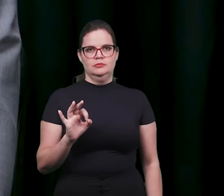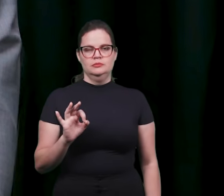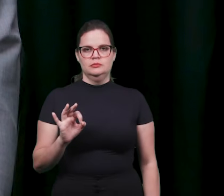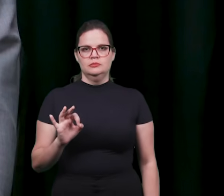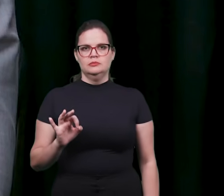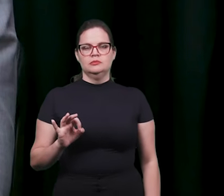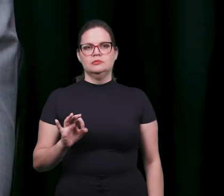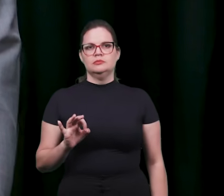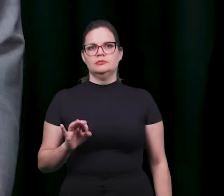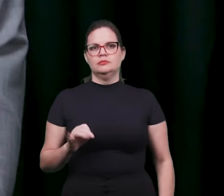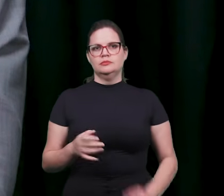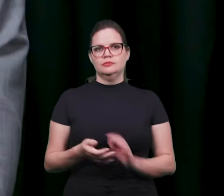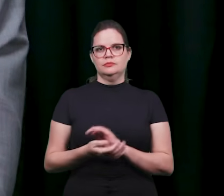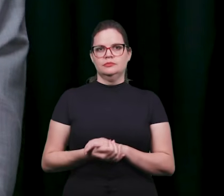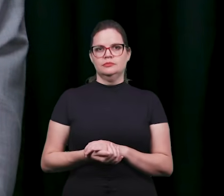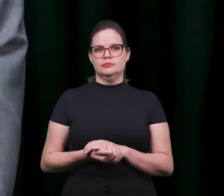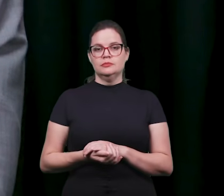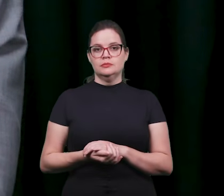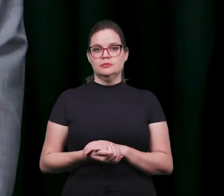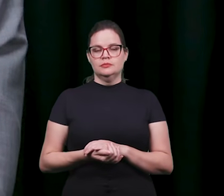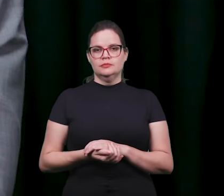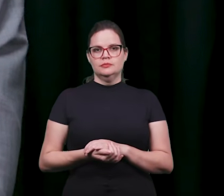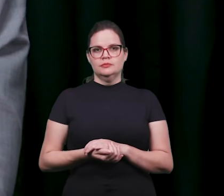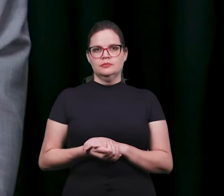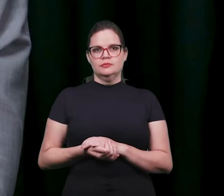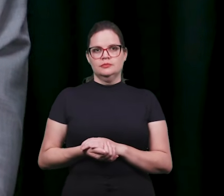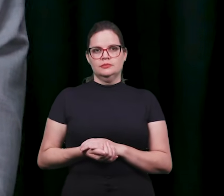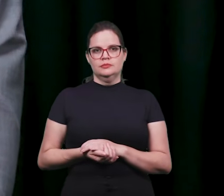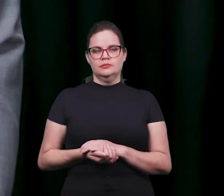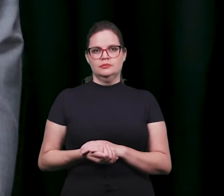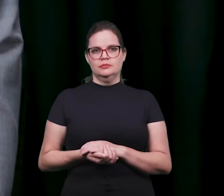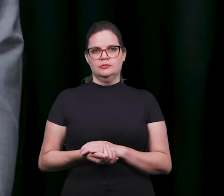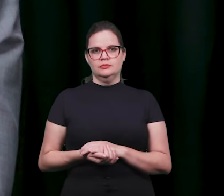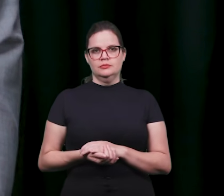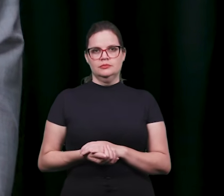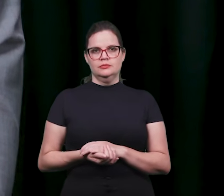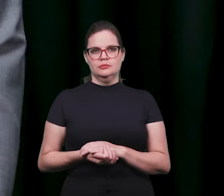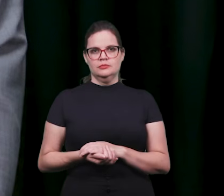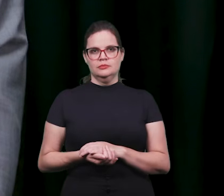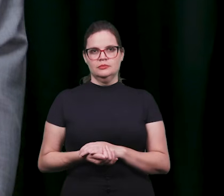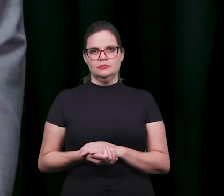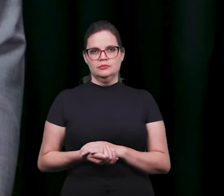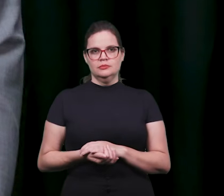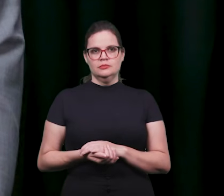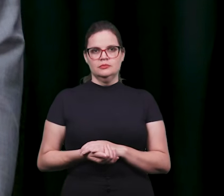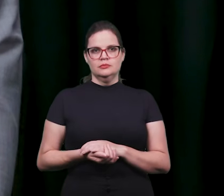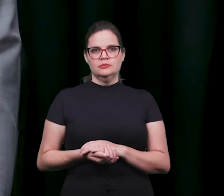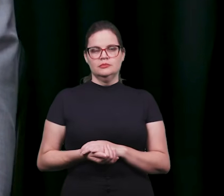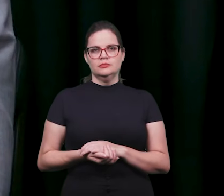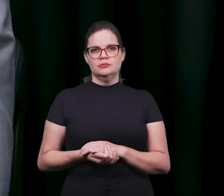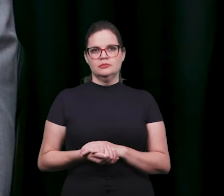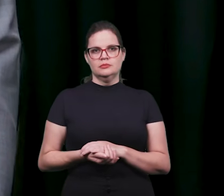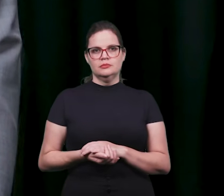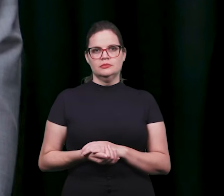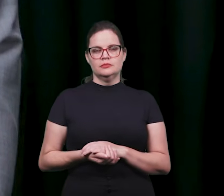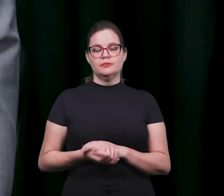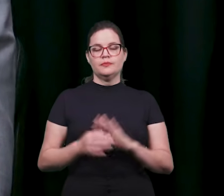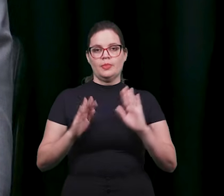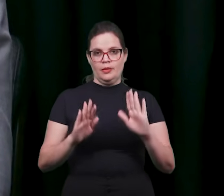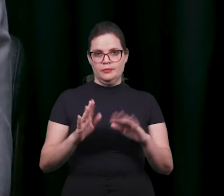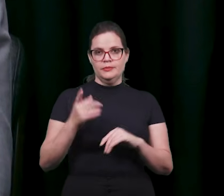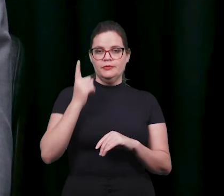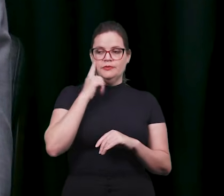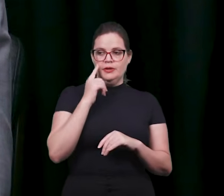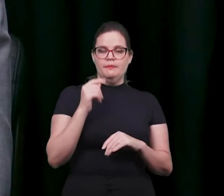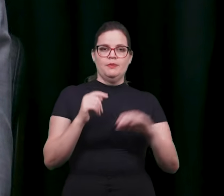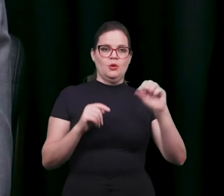ano calendário no qual eu trabalhei, passei de 81 mil, mas eu não ultrapassei 20%, então vamos pensar